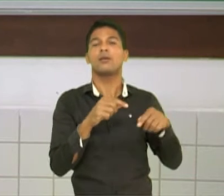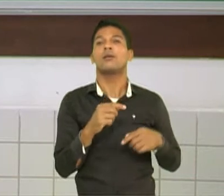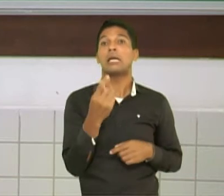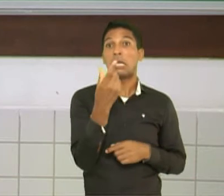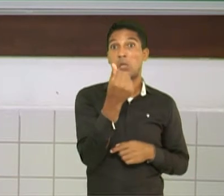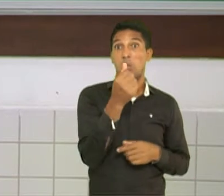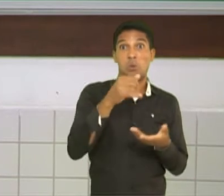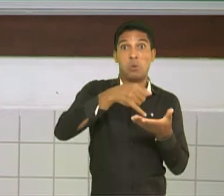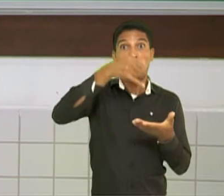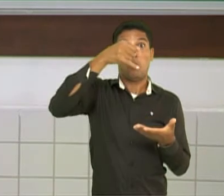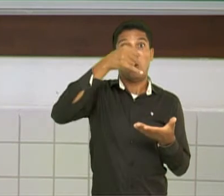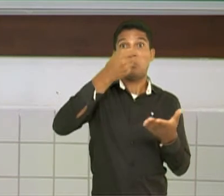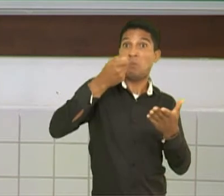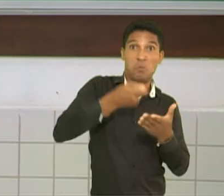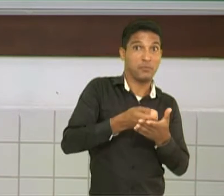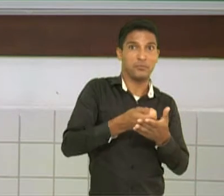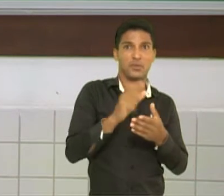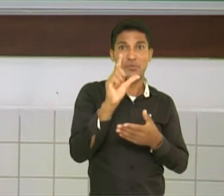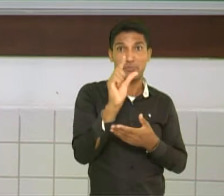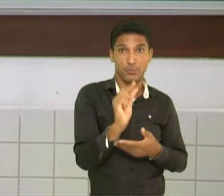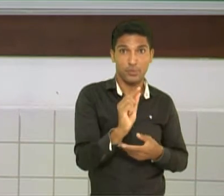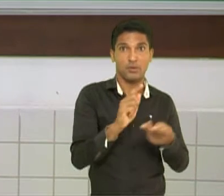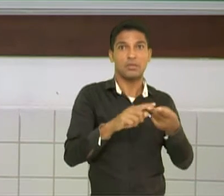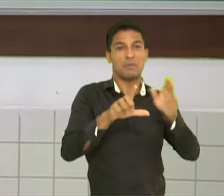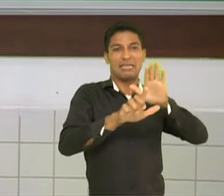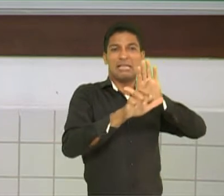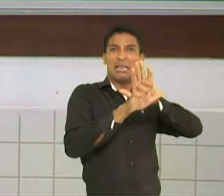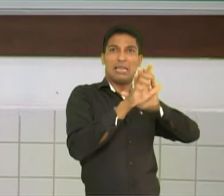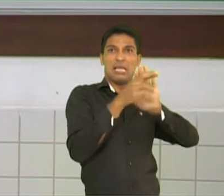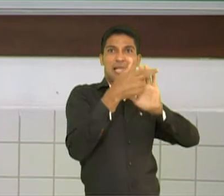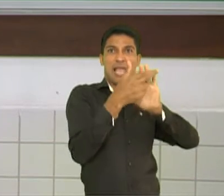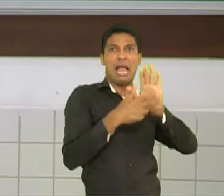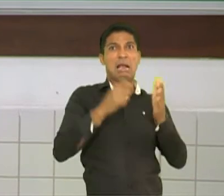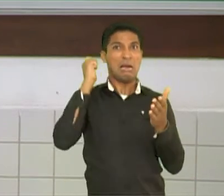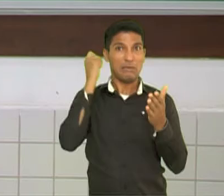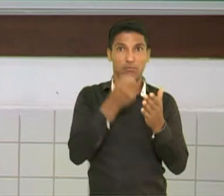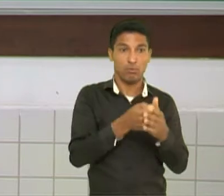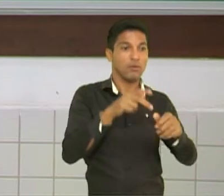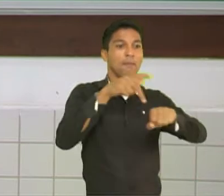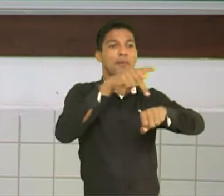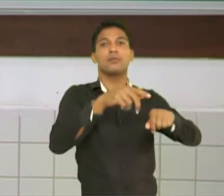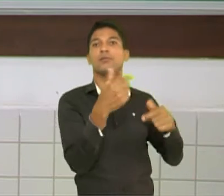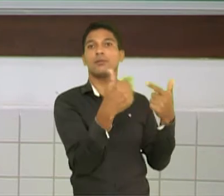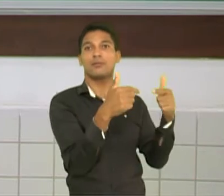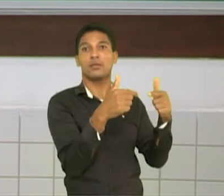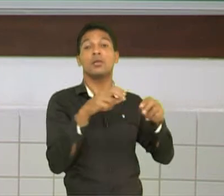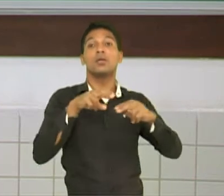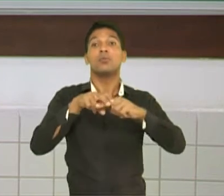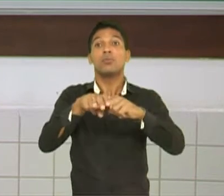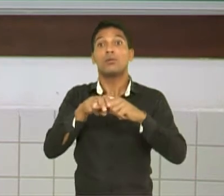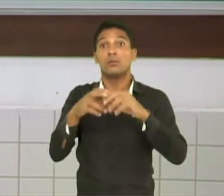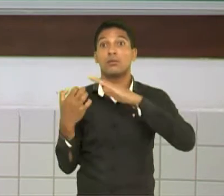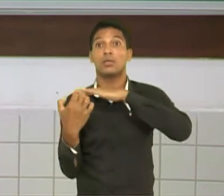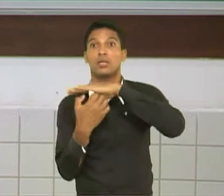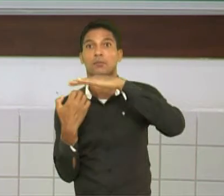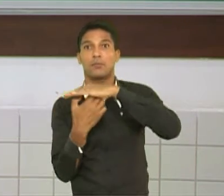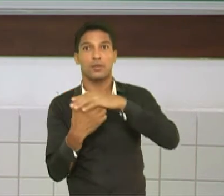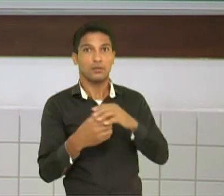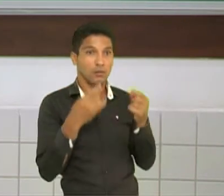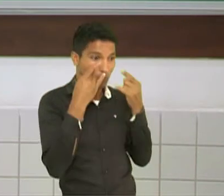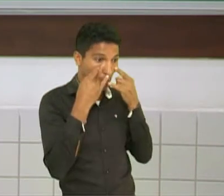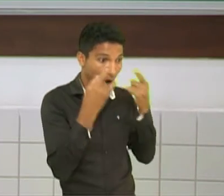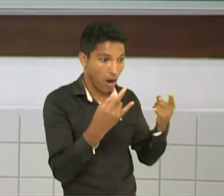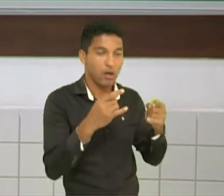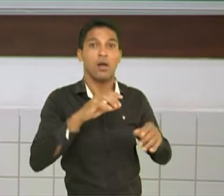tão rigorosas, então há uma facilidade maior de produção e de lucro dessas multinacionais nesses